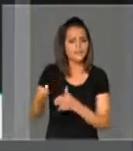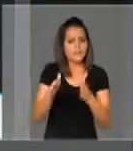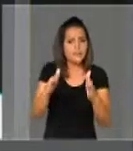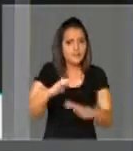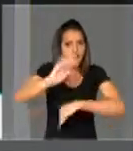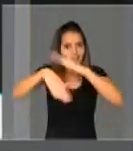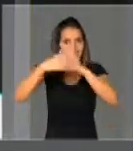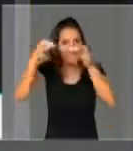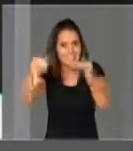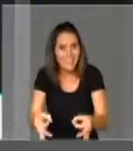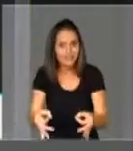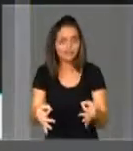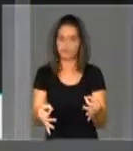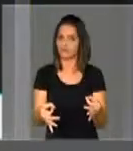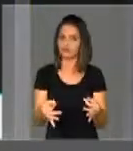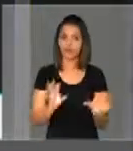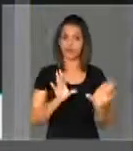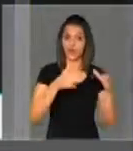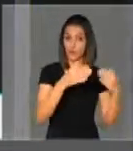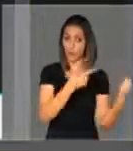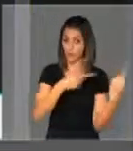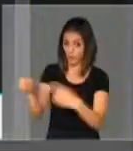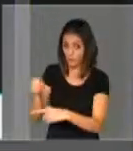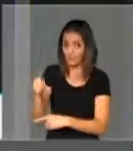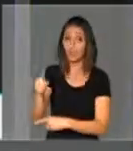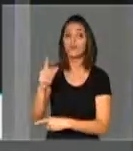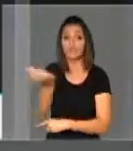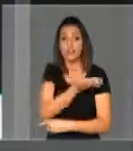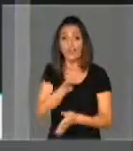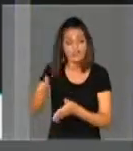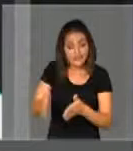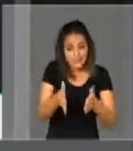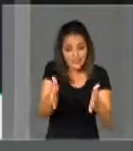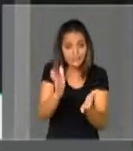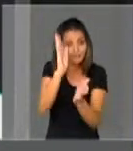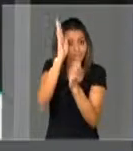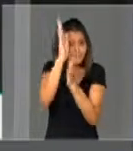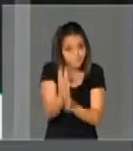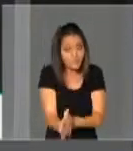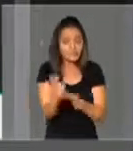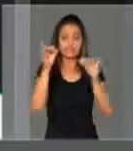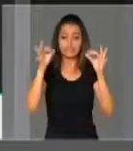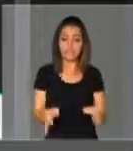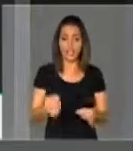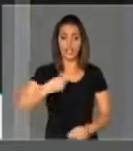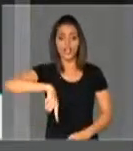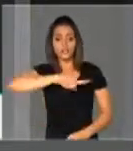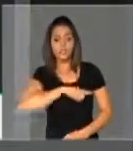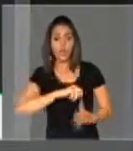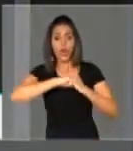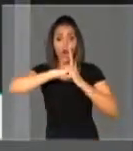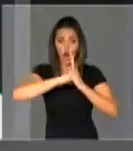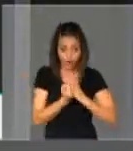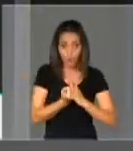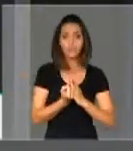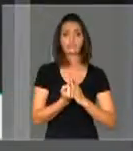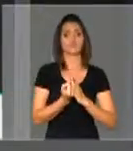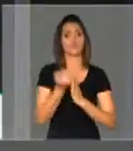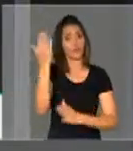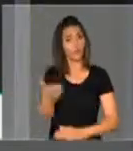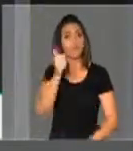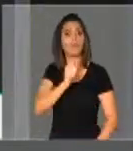rumo certo. E a oposição quer que o Brasil siga no rumo certo. Nós estamos em obstrução,